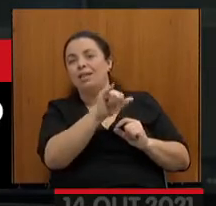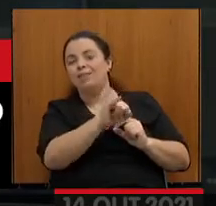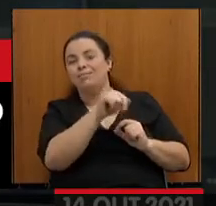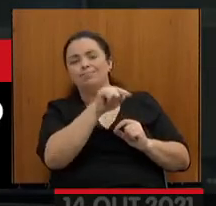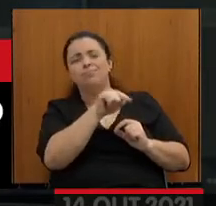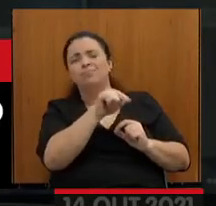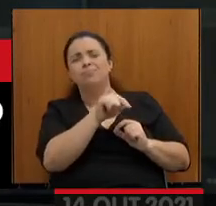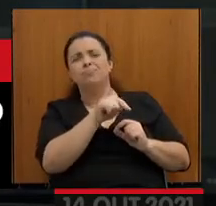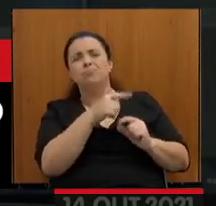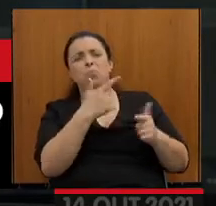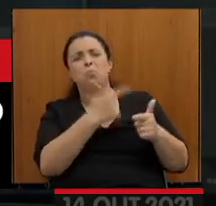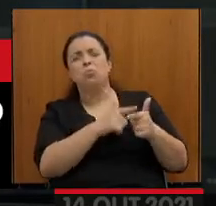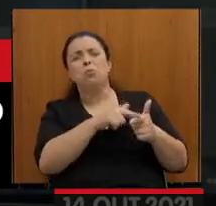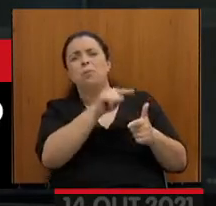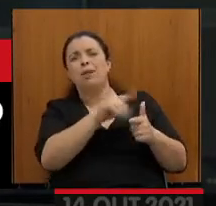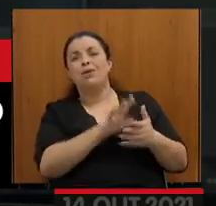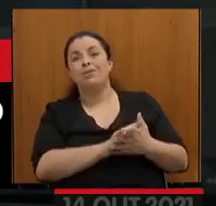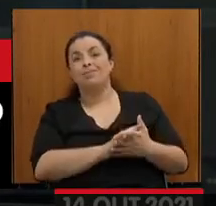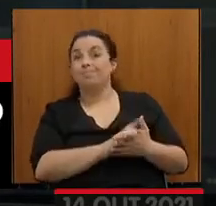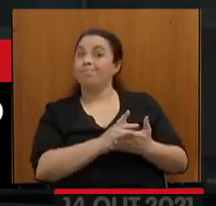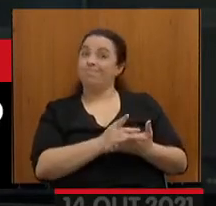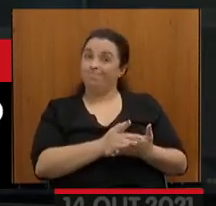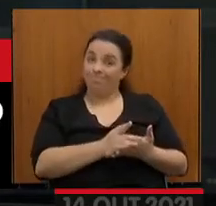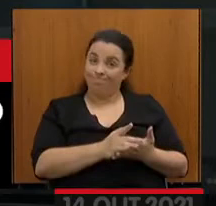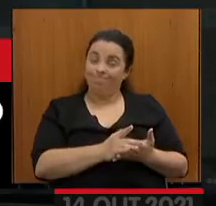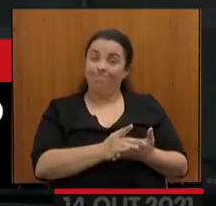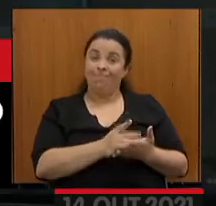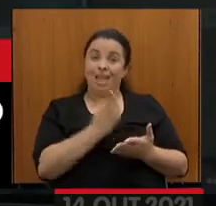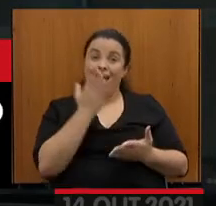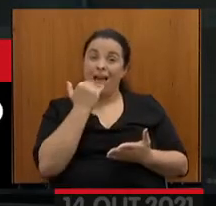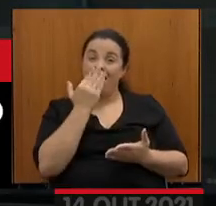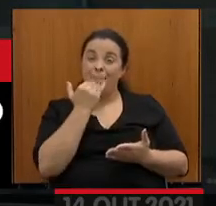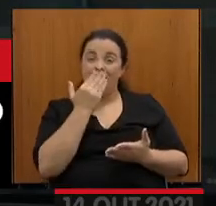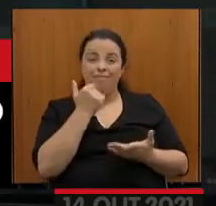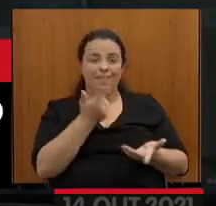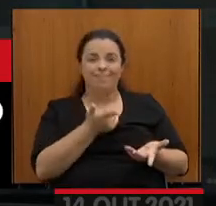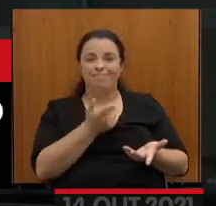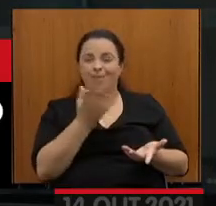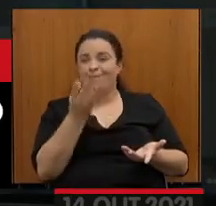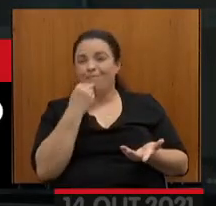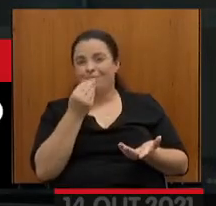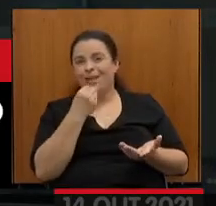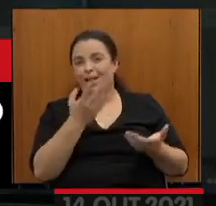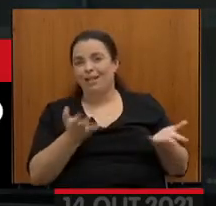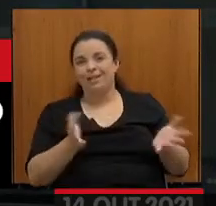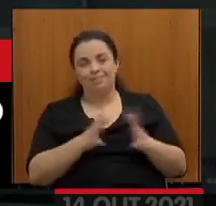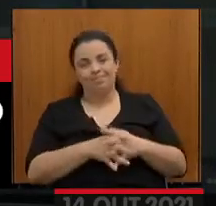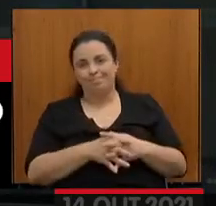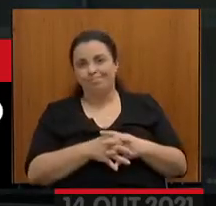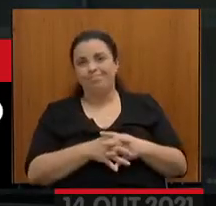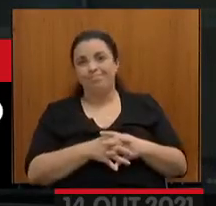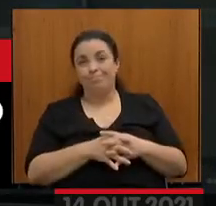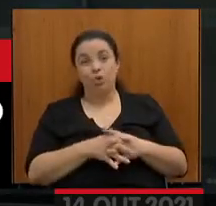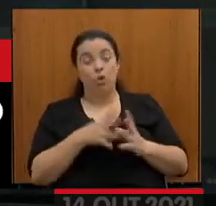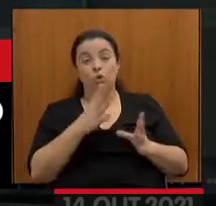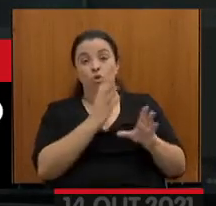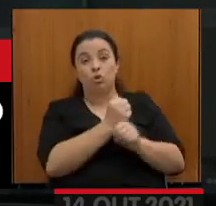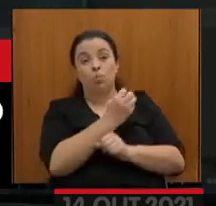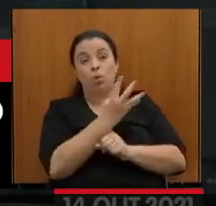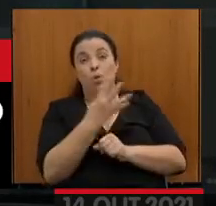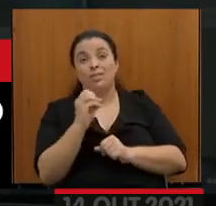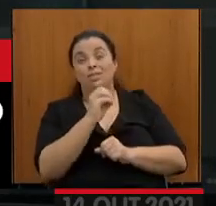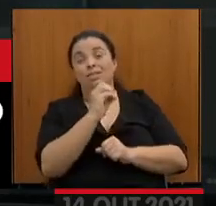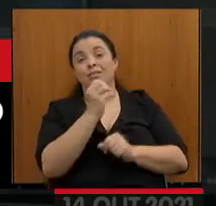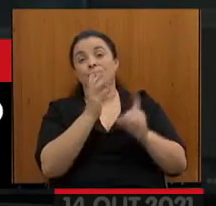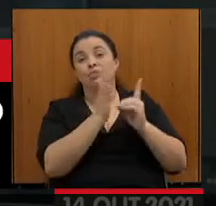Segurança alimentar das 400 crianças indígenas que vivem lá. Quer dizer, não é razoável que um país